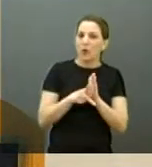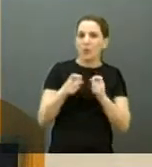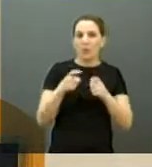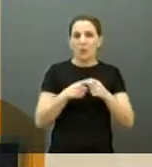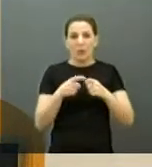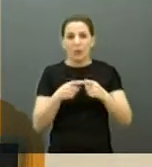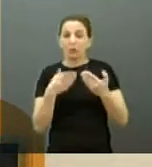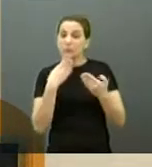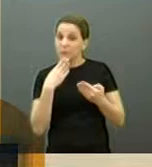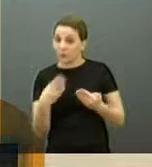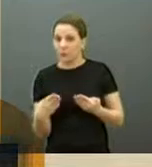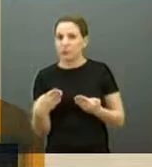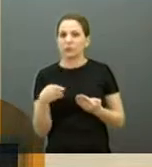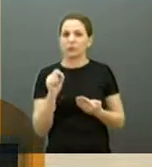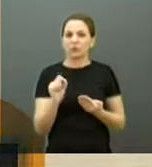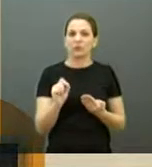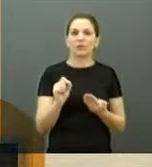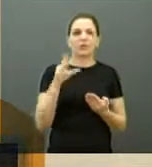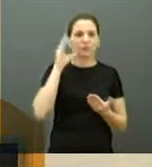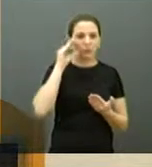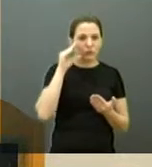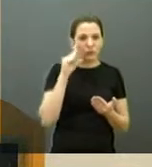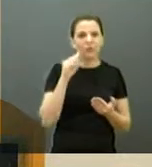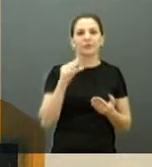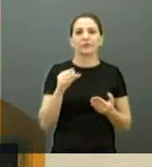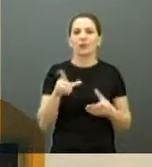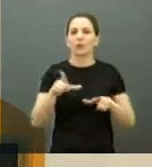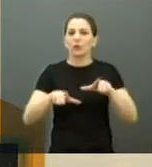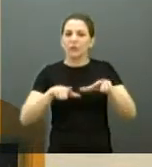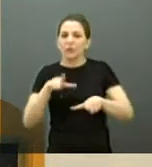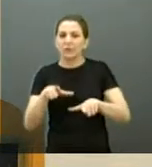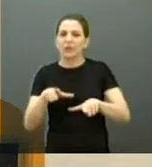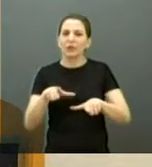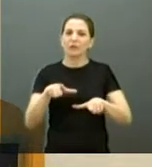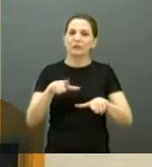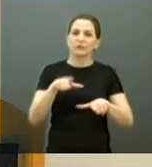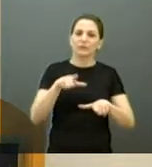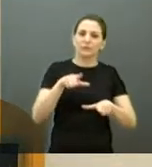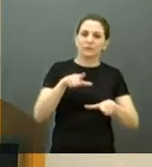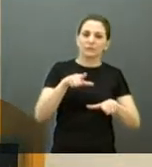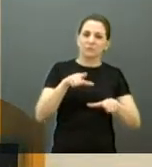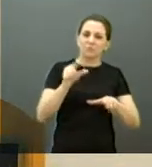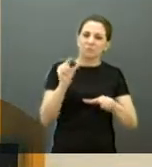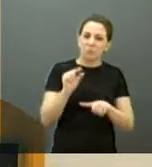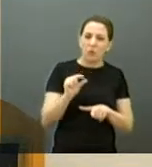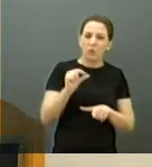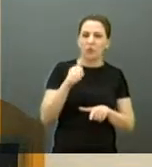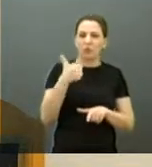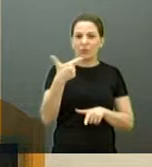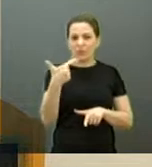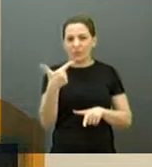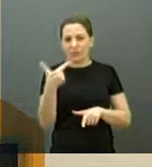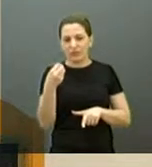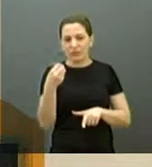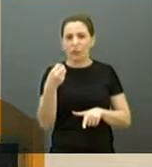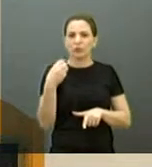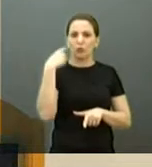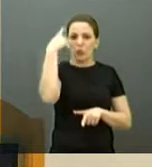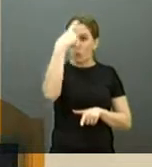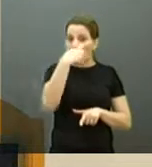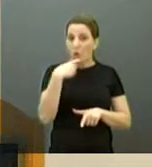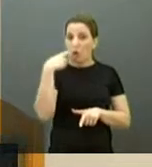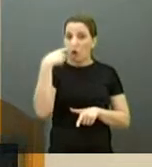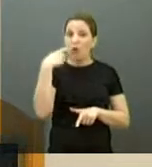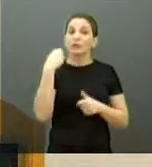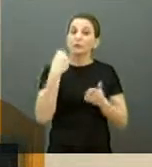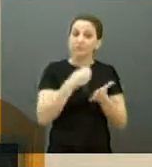que é o seguinte: essa jornada mínima das 20 horas que deveriam ser